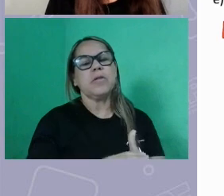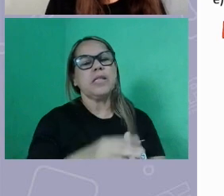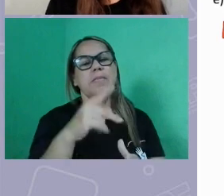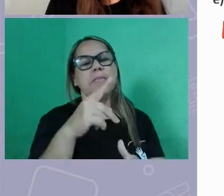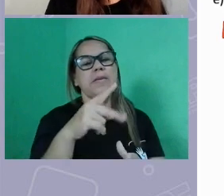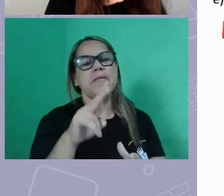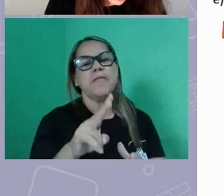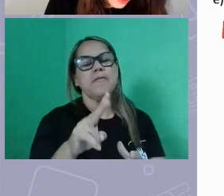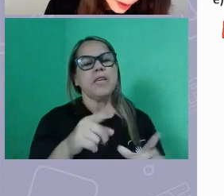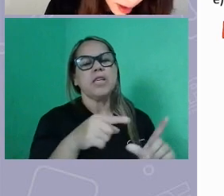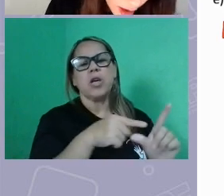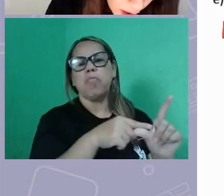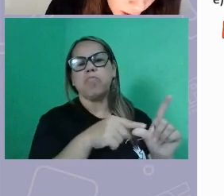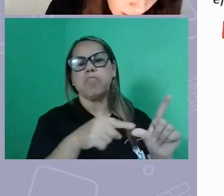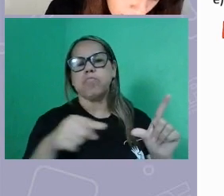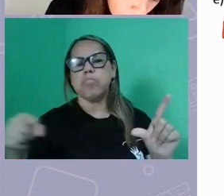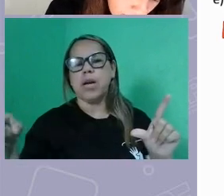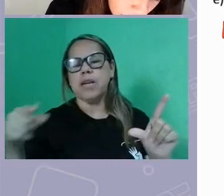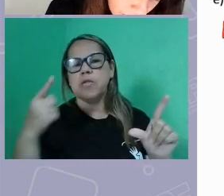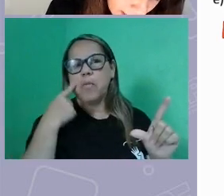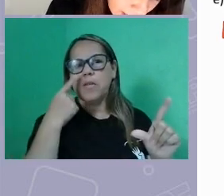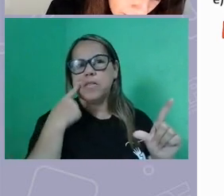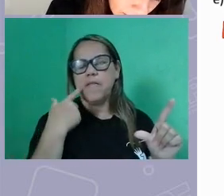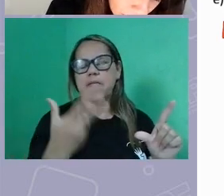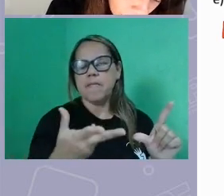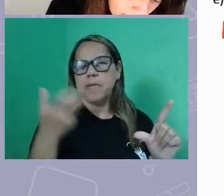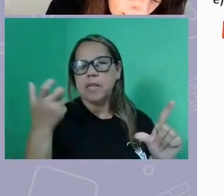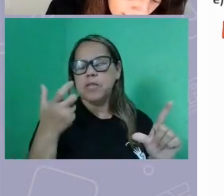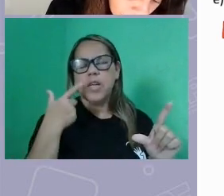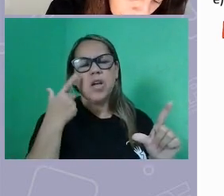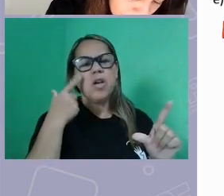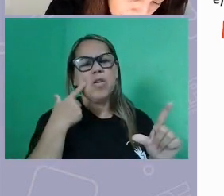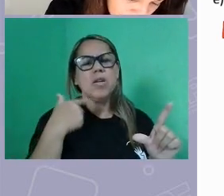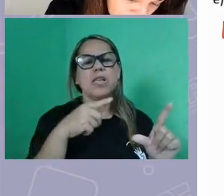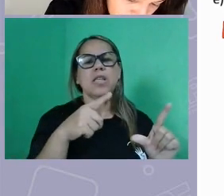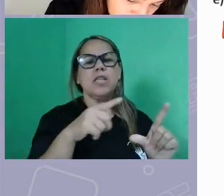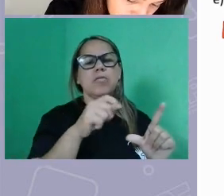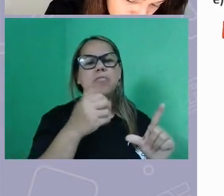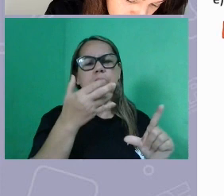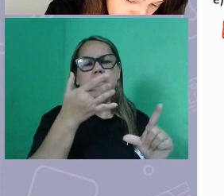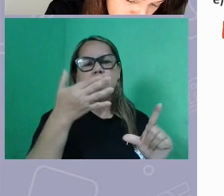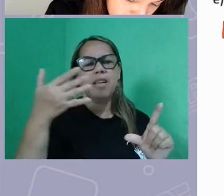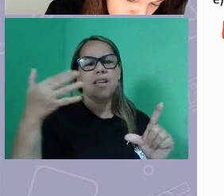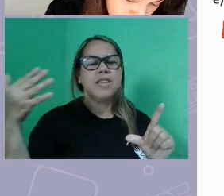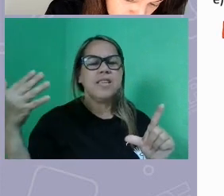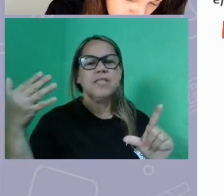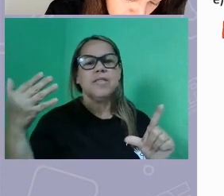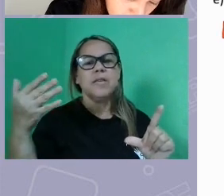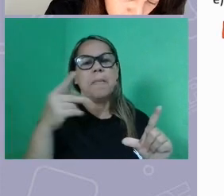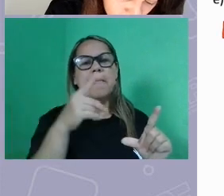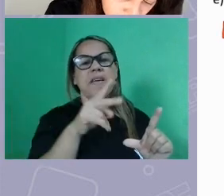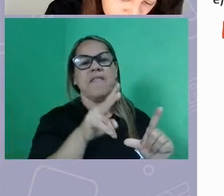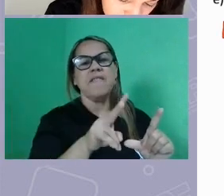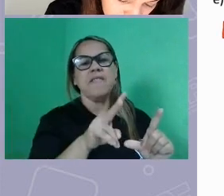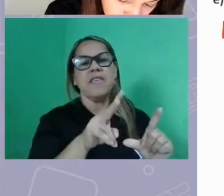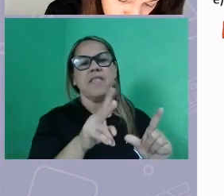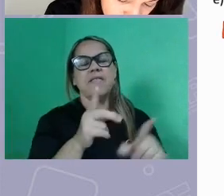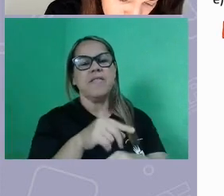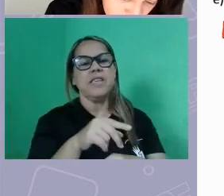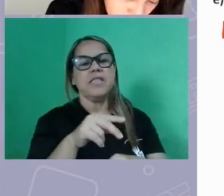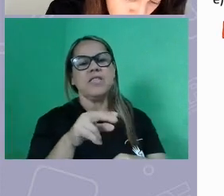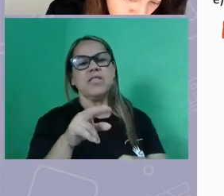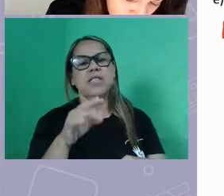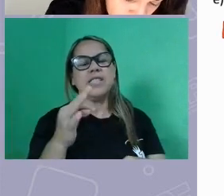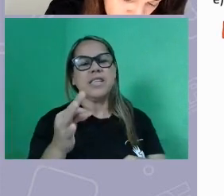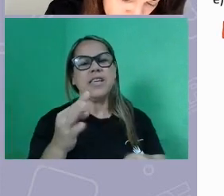reta como você percebe e olhando pela equação dos gases PV versus T fica com